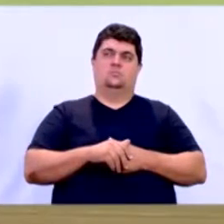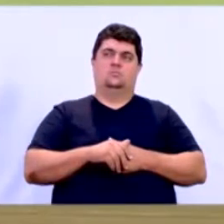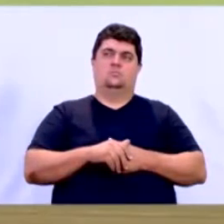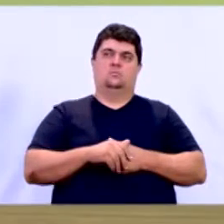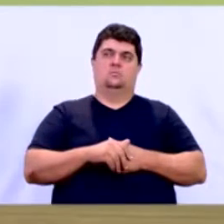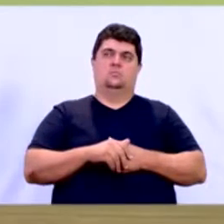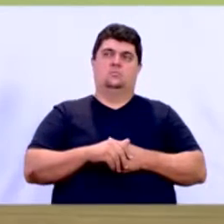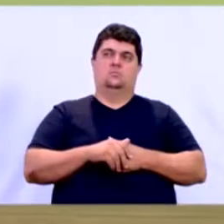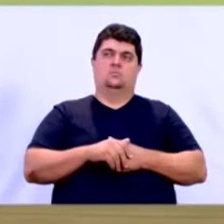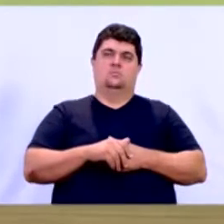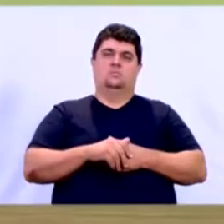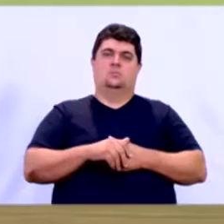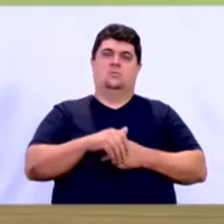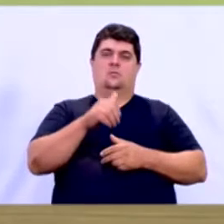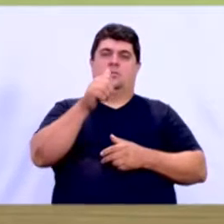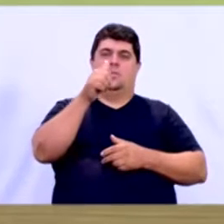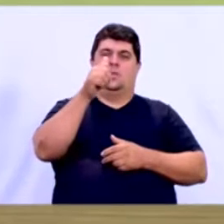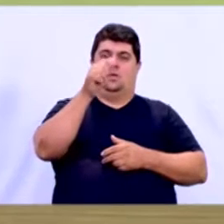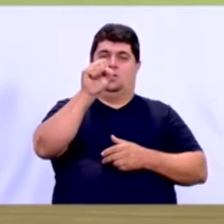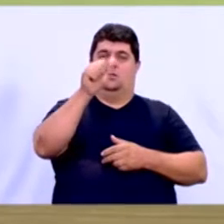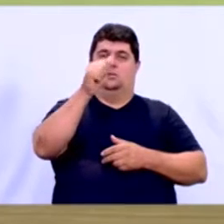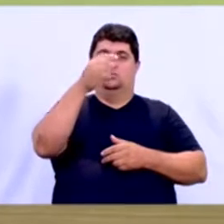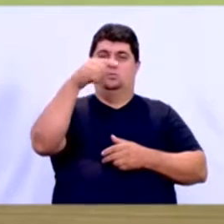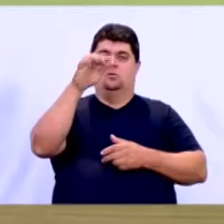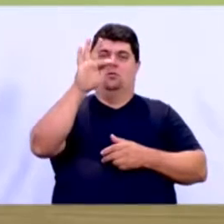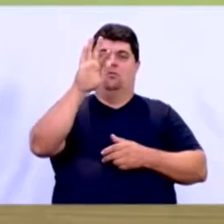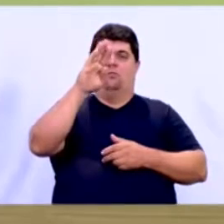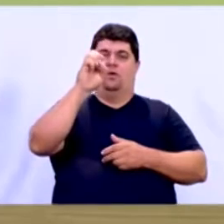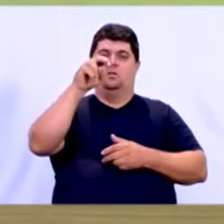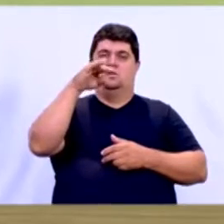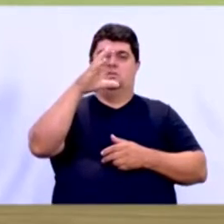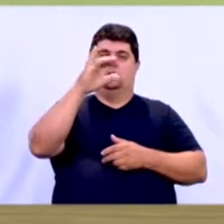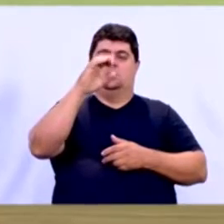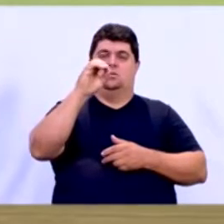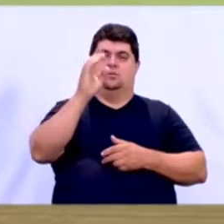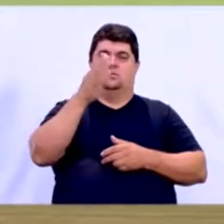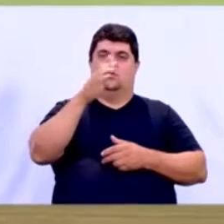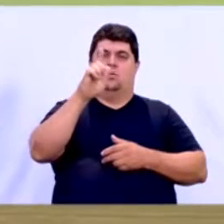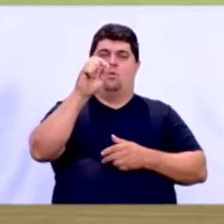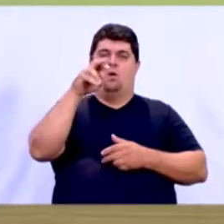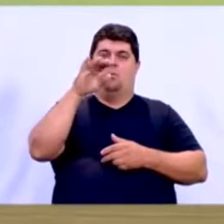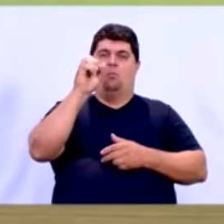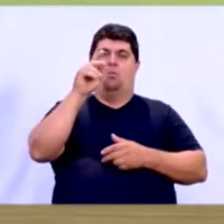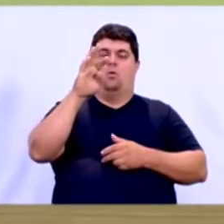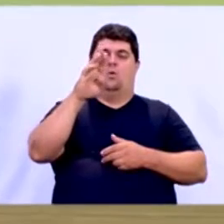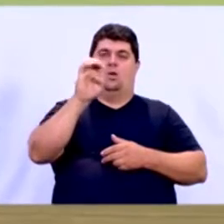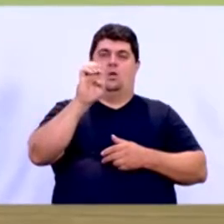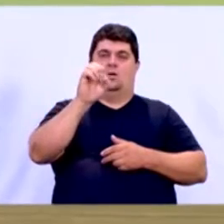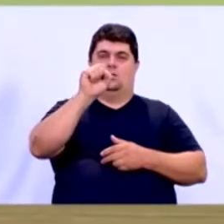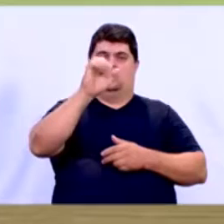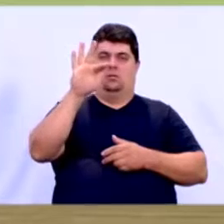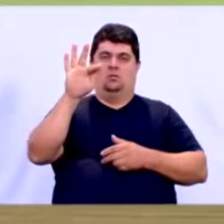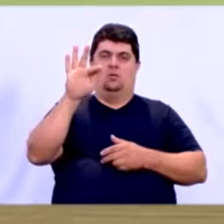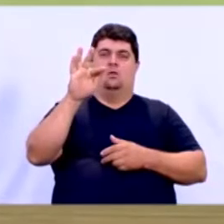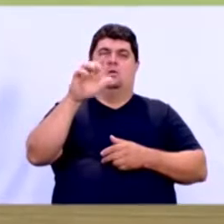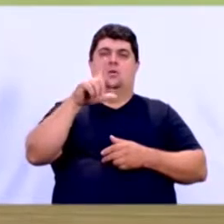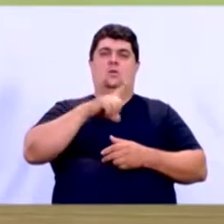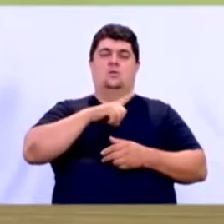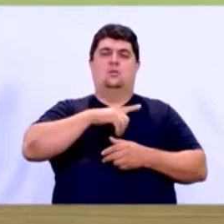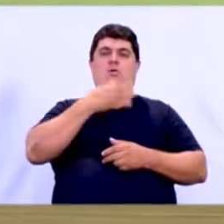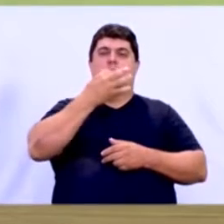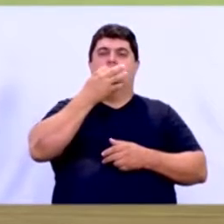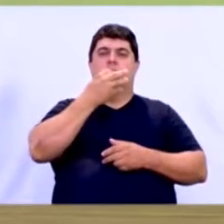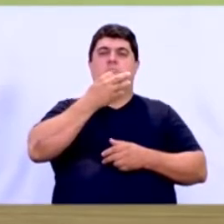De São Francisco do Guaporé, a Luana, a Daniela, a Marli e o Cícero propuseram um